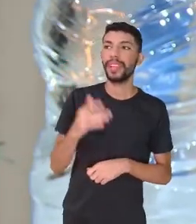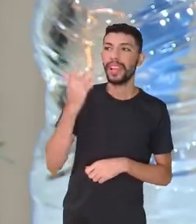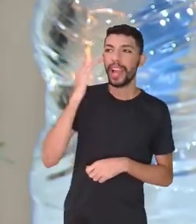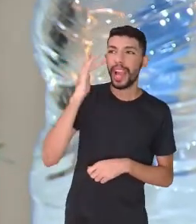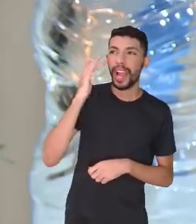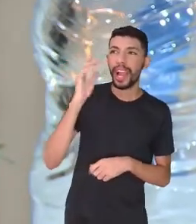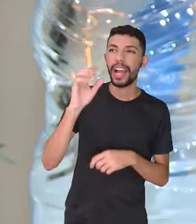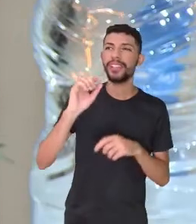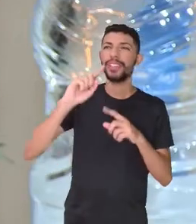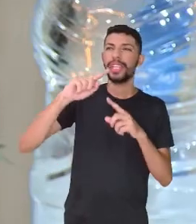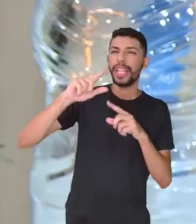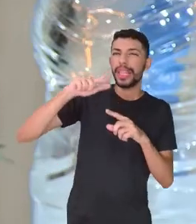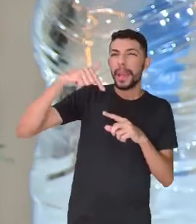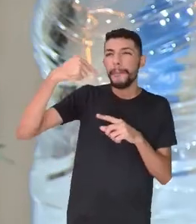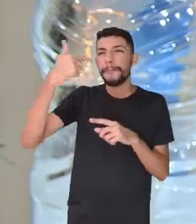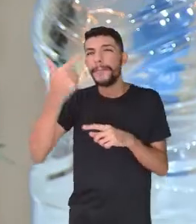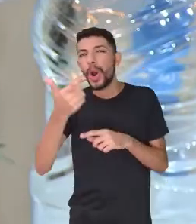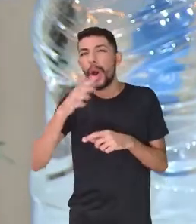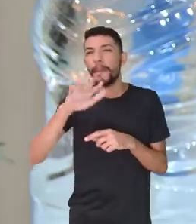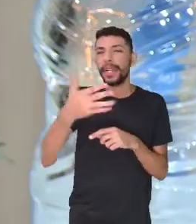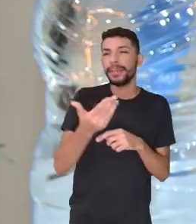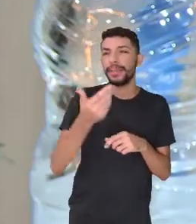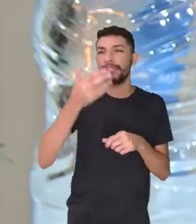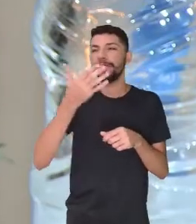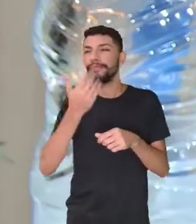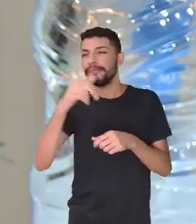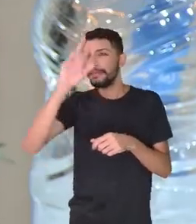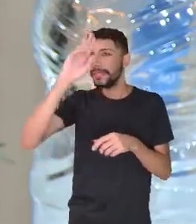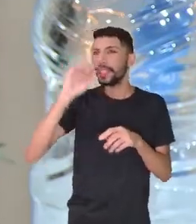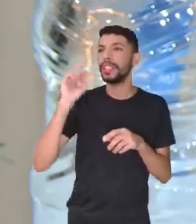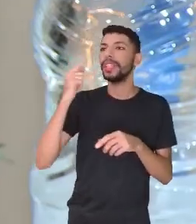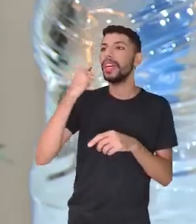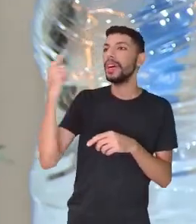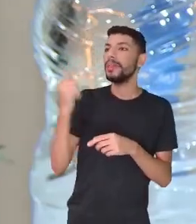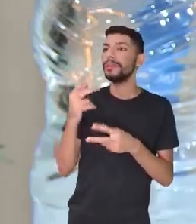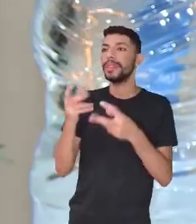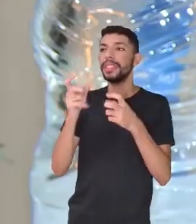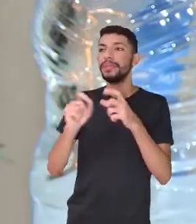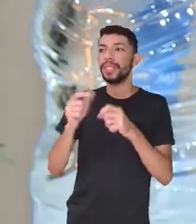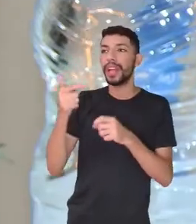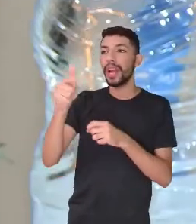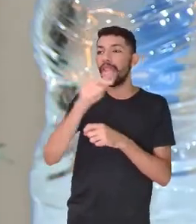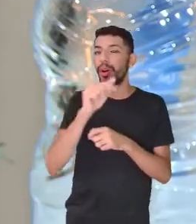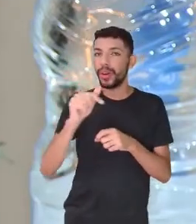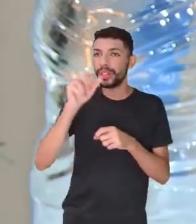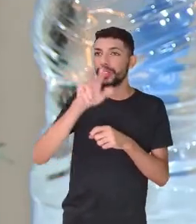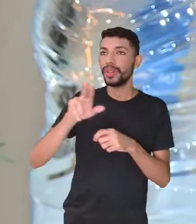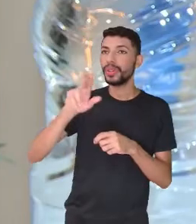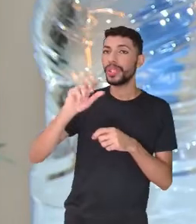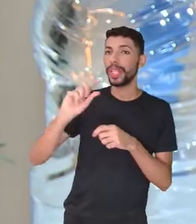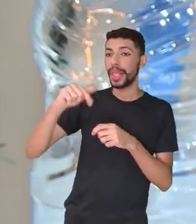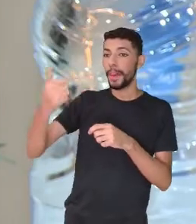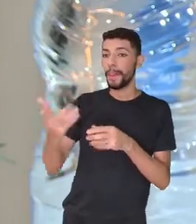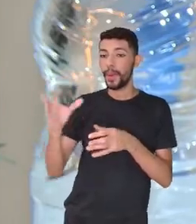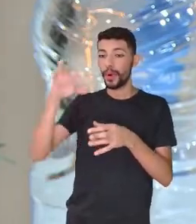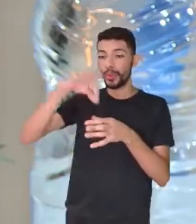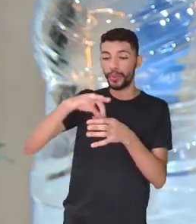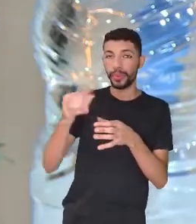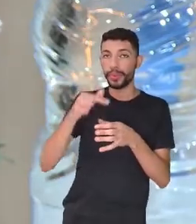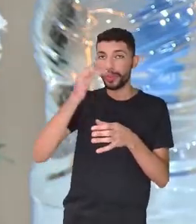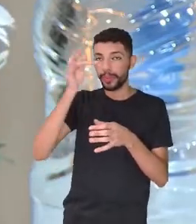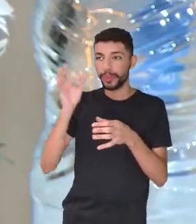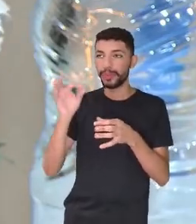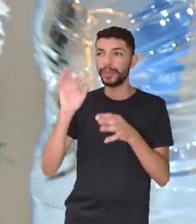no final da manhã ela vai estar mais. E veja que essas outras que foram colocadas depois que eu cheguei aqui